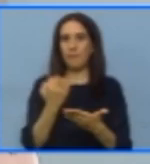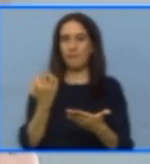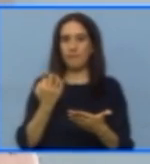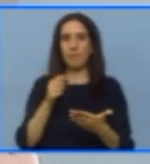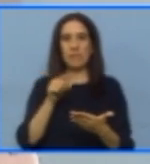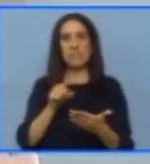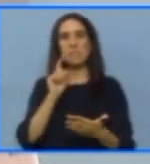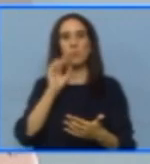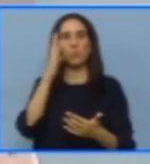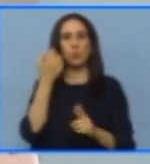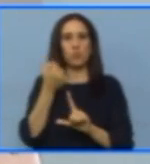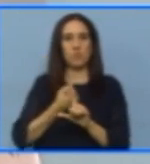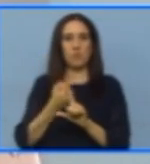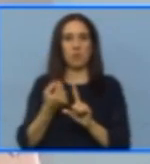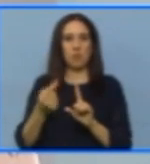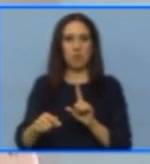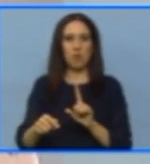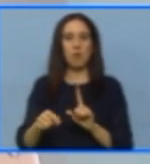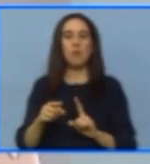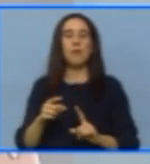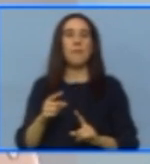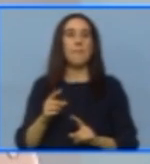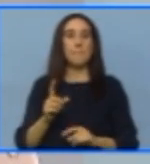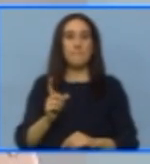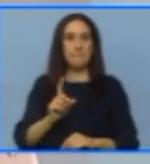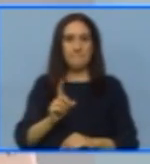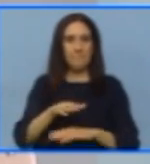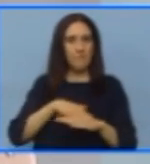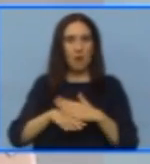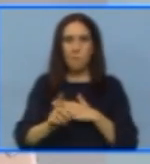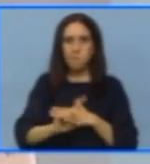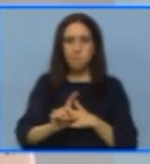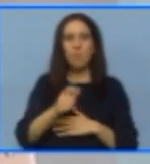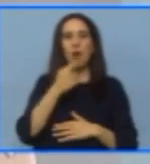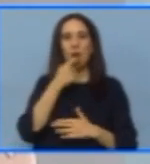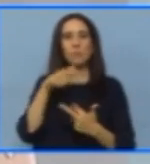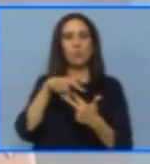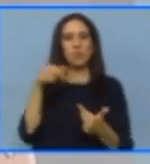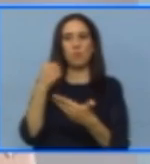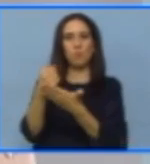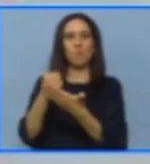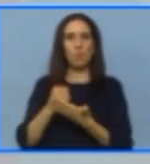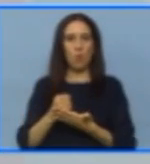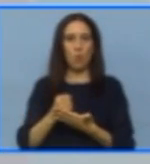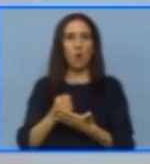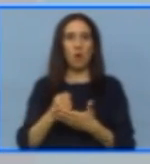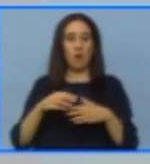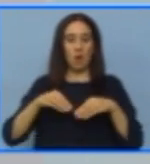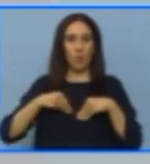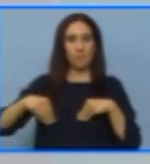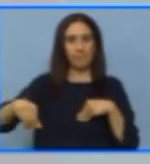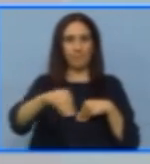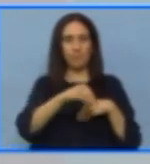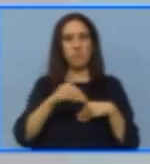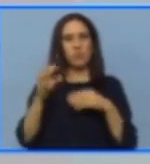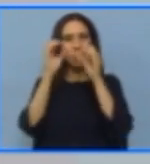muito, muito importante e desafiante. Não conseguiríamos fazer isto sem o apoio dos municípios que nos acolhem. E, para termos só